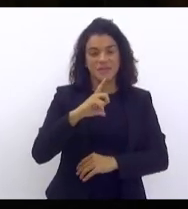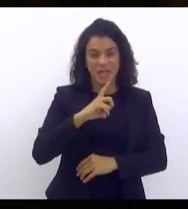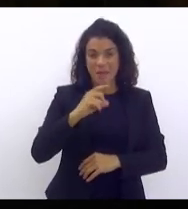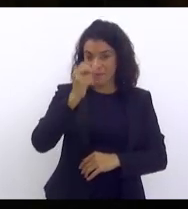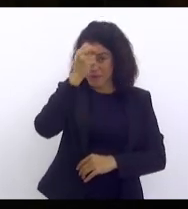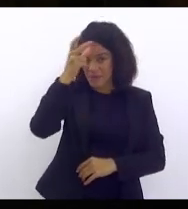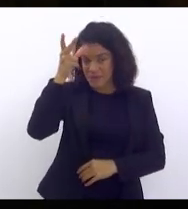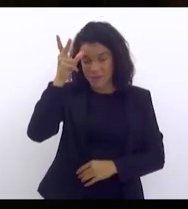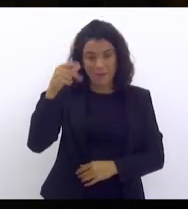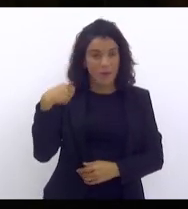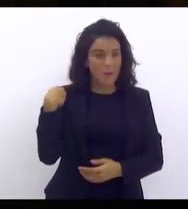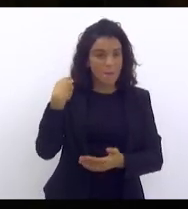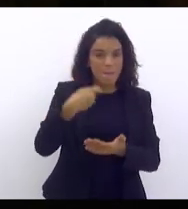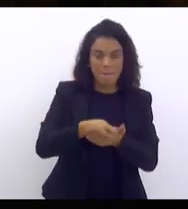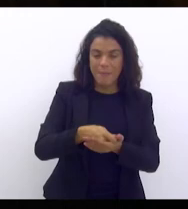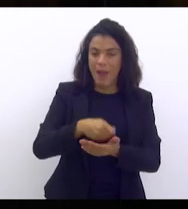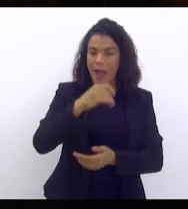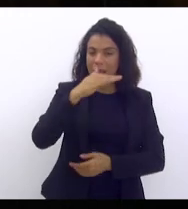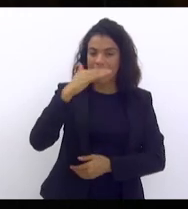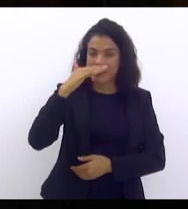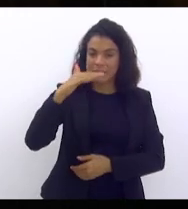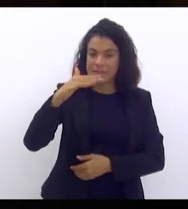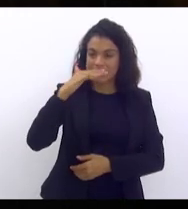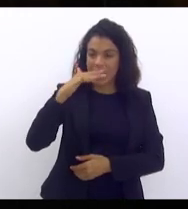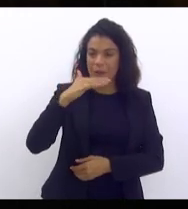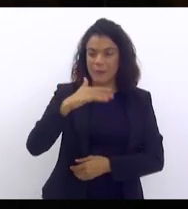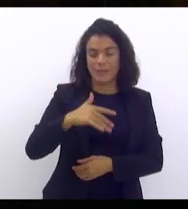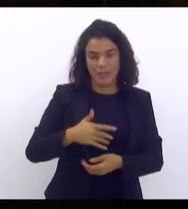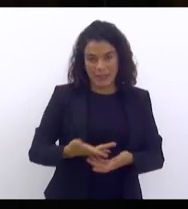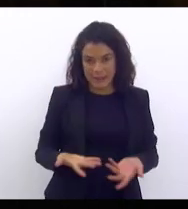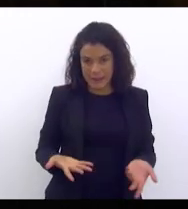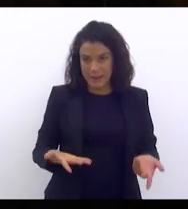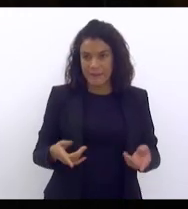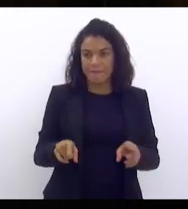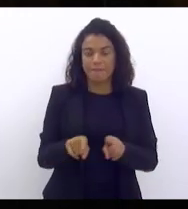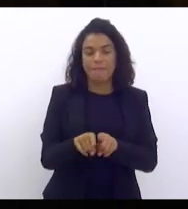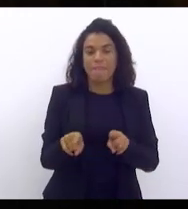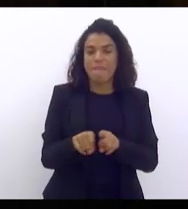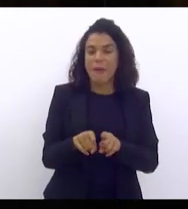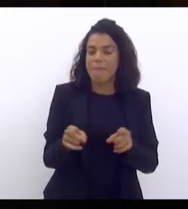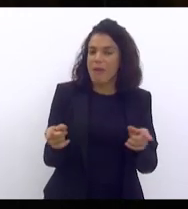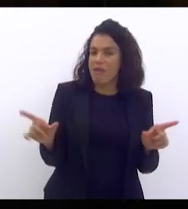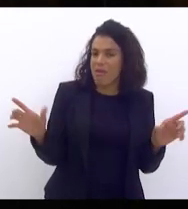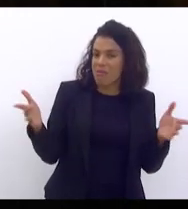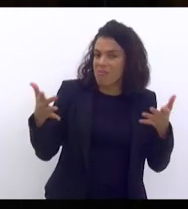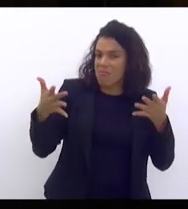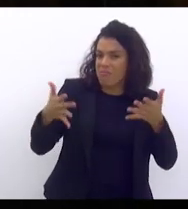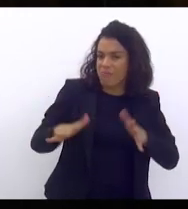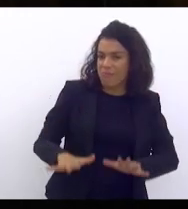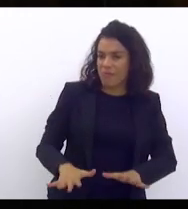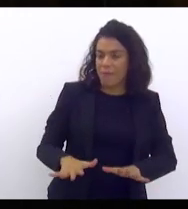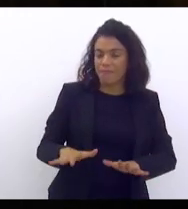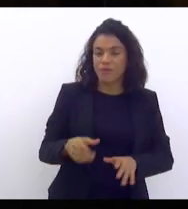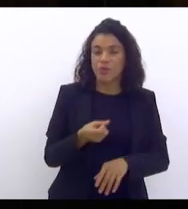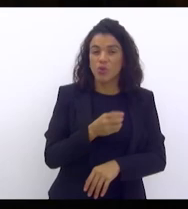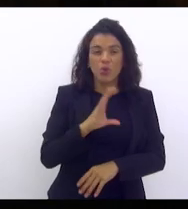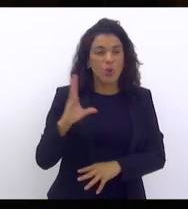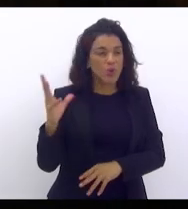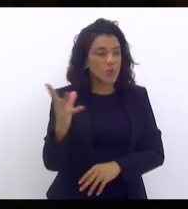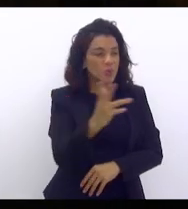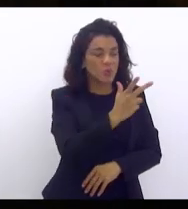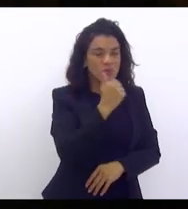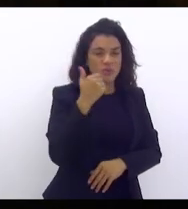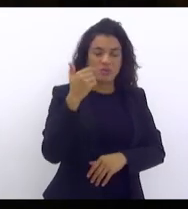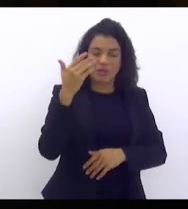insalubridade. Isso é vergonhoso. E sem falar também da precarização. Todo mundo aqui que trabalha nos programas